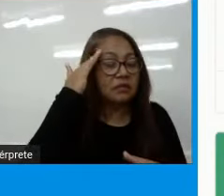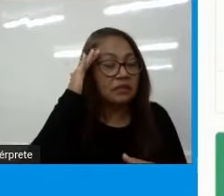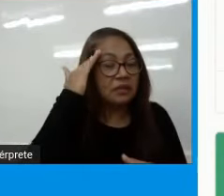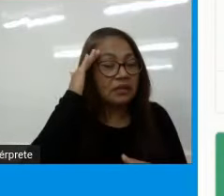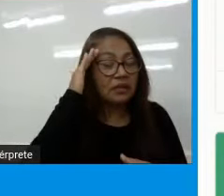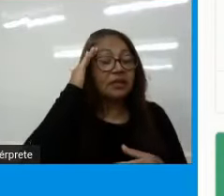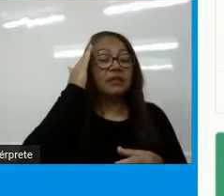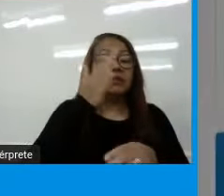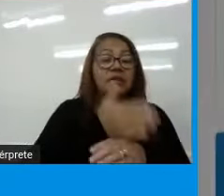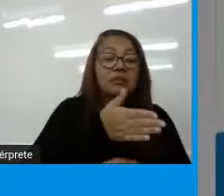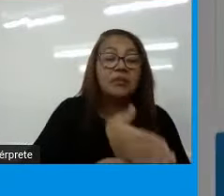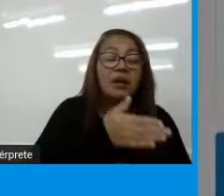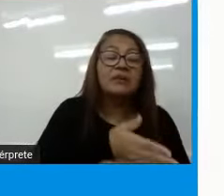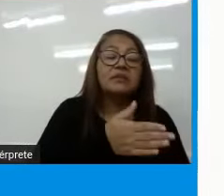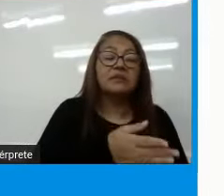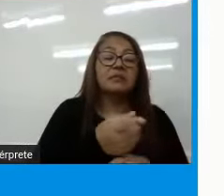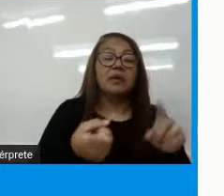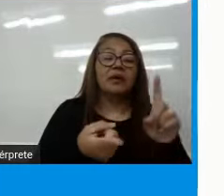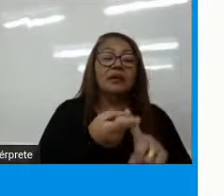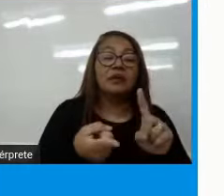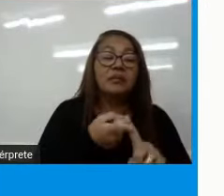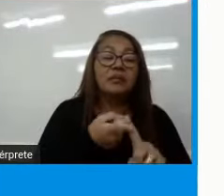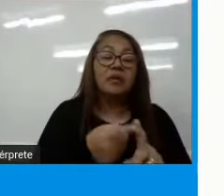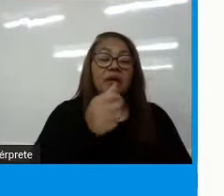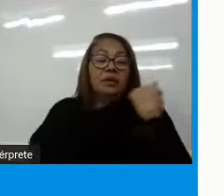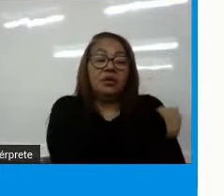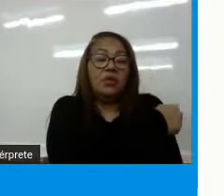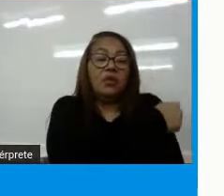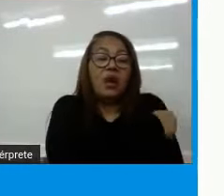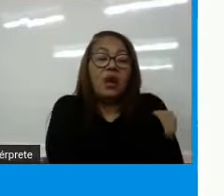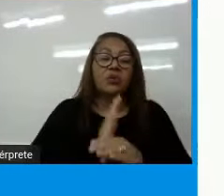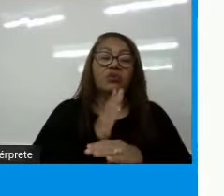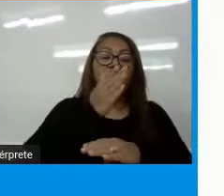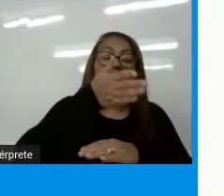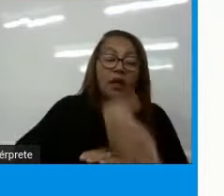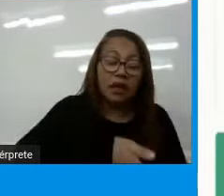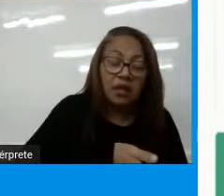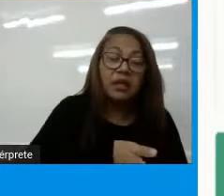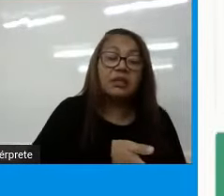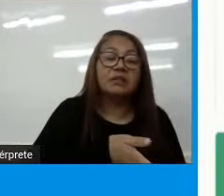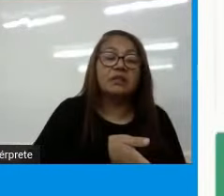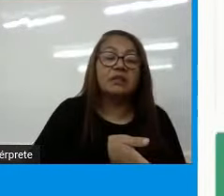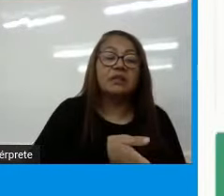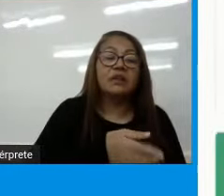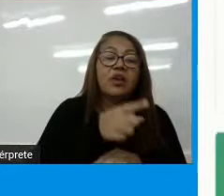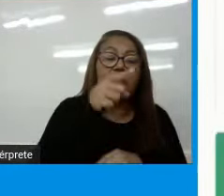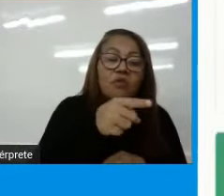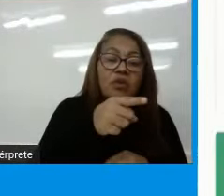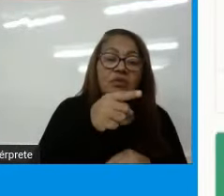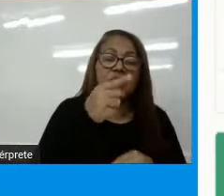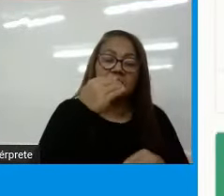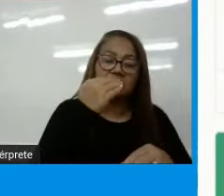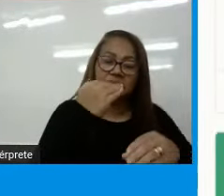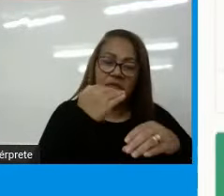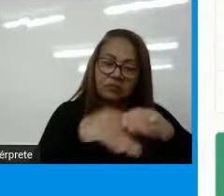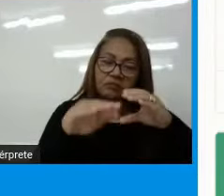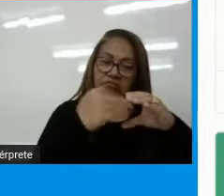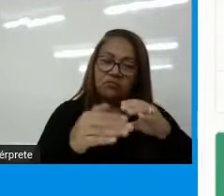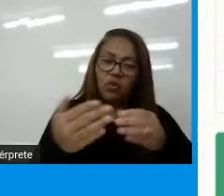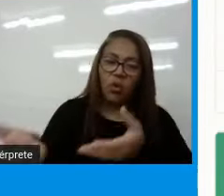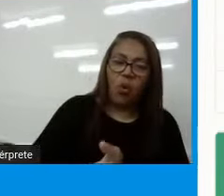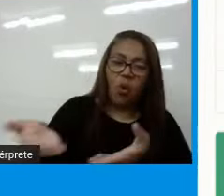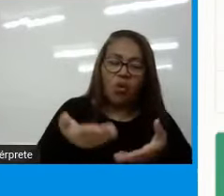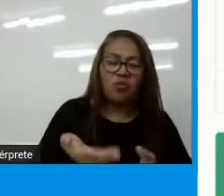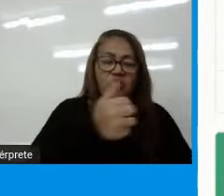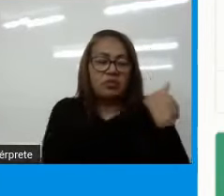opção que o aluno ingressa, né? Então, você vai enviar um código ou um convite por e-mail para ele ingressar, mas é também por esse mais que